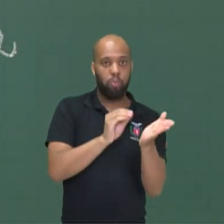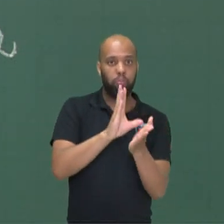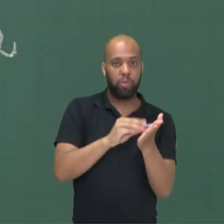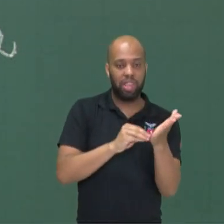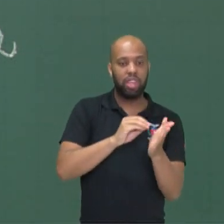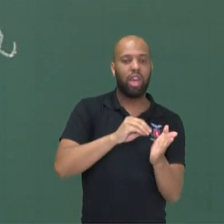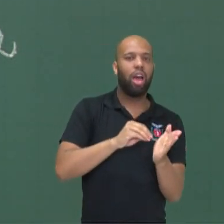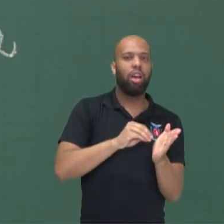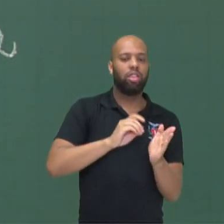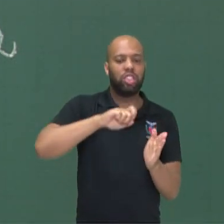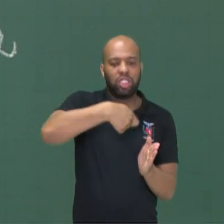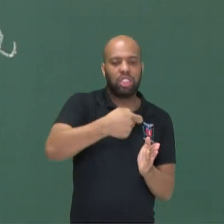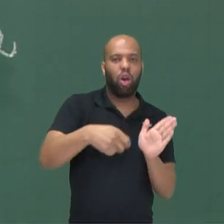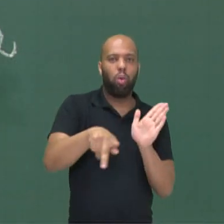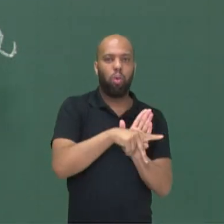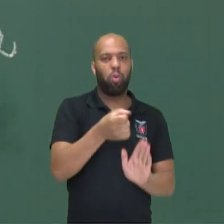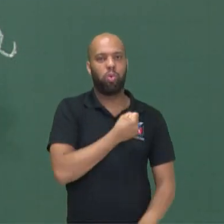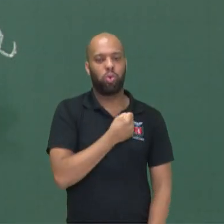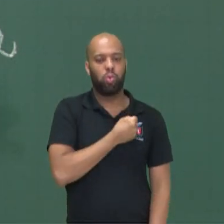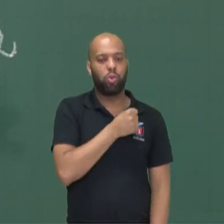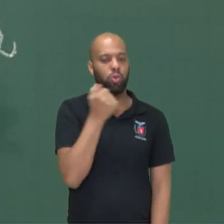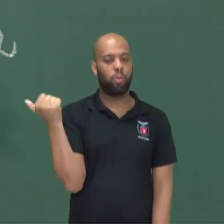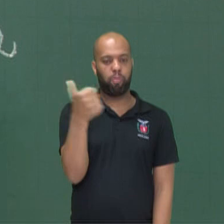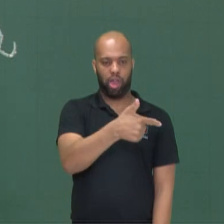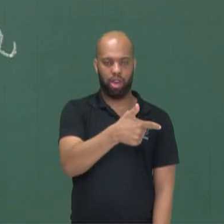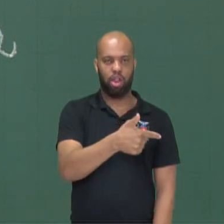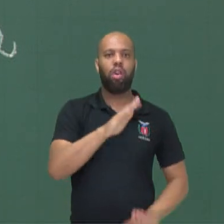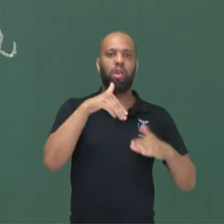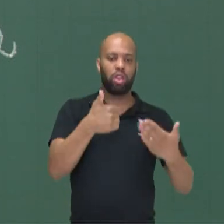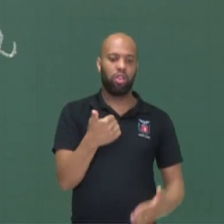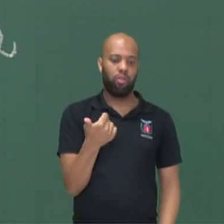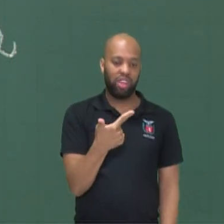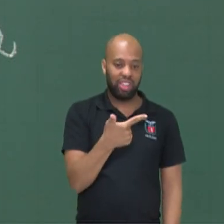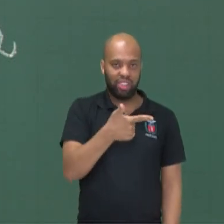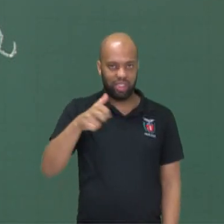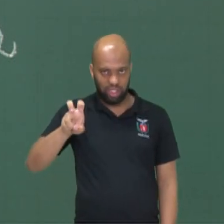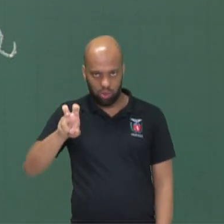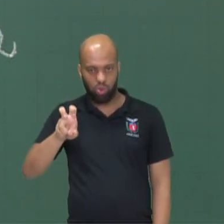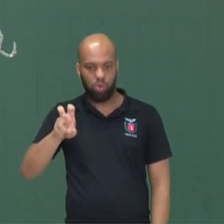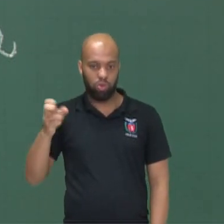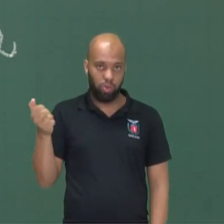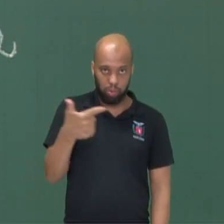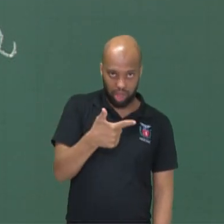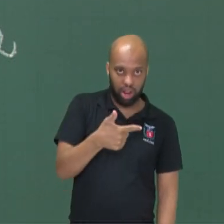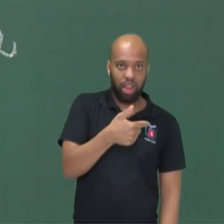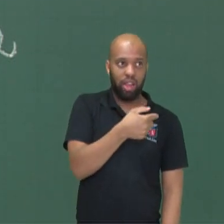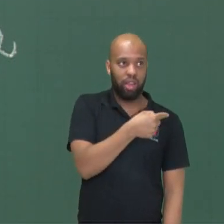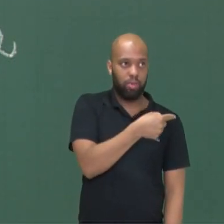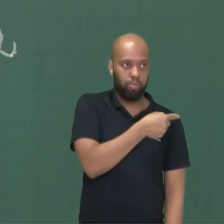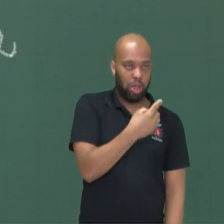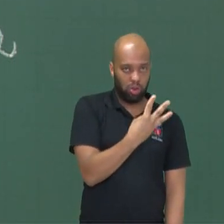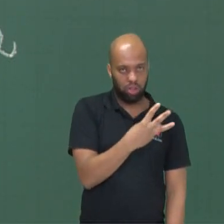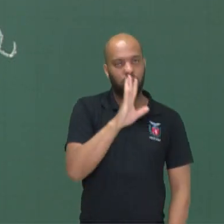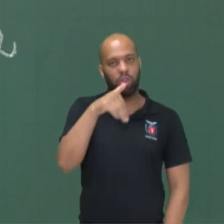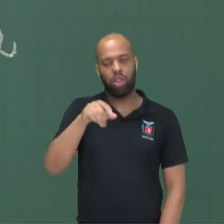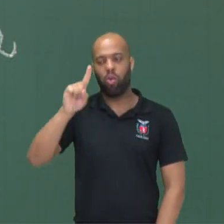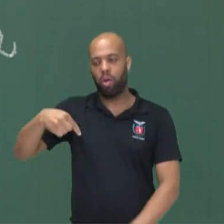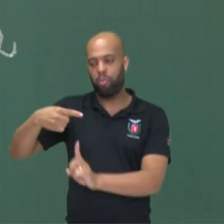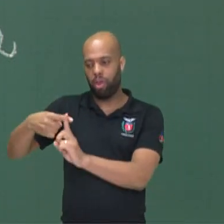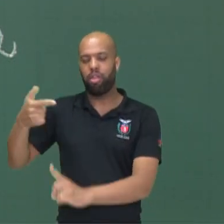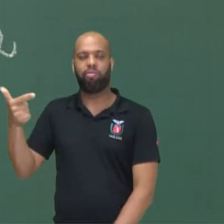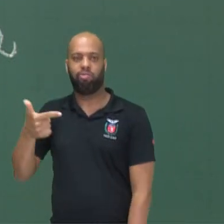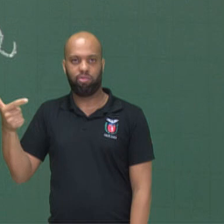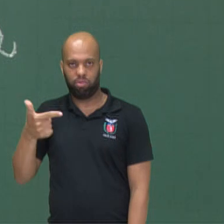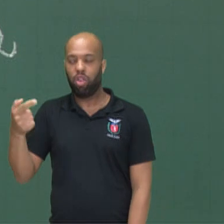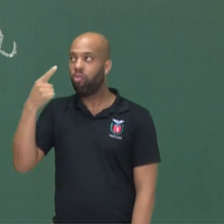maior. Como o maior é mais 25, o teu resultado vai ser mais 22. Beleza? Então dá uma conferida nos seus